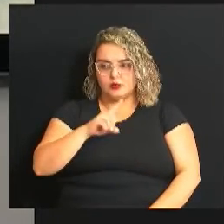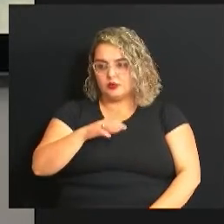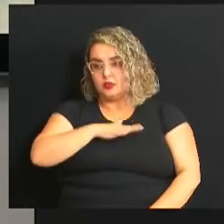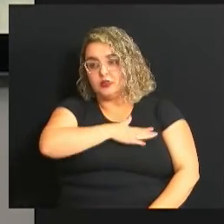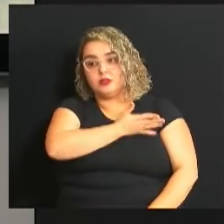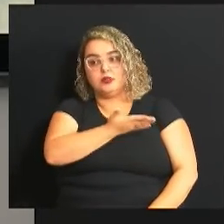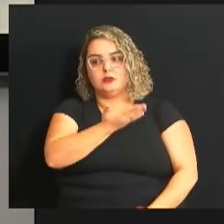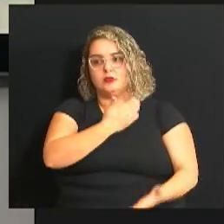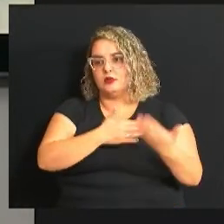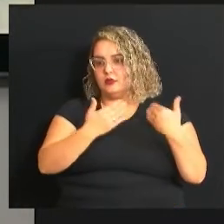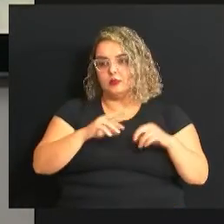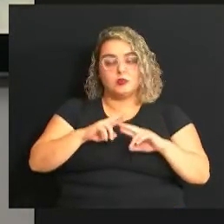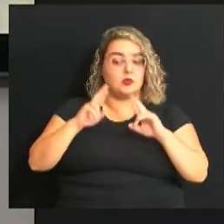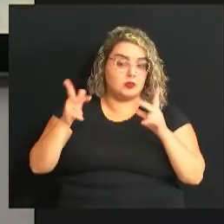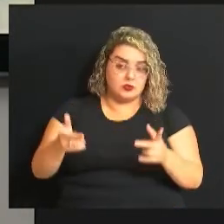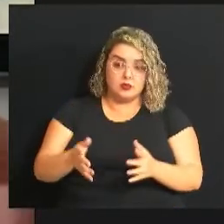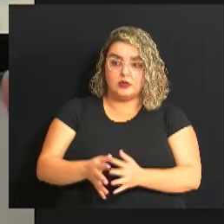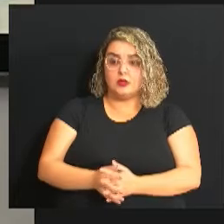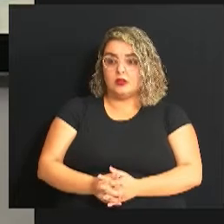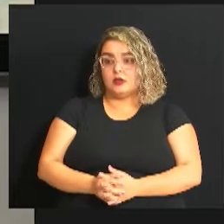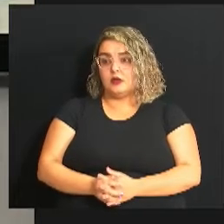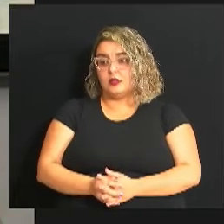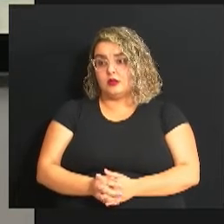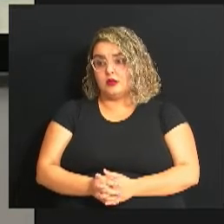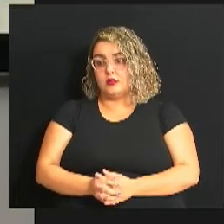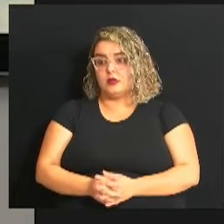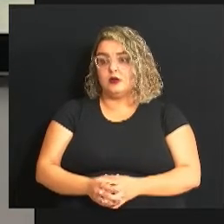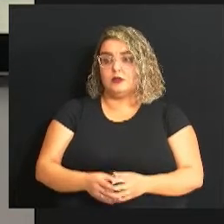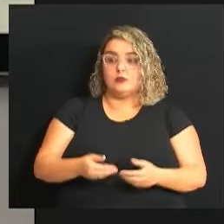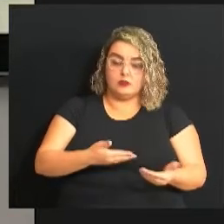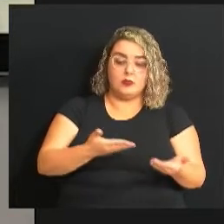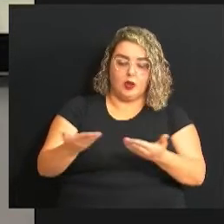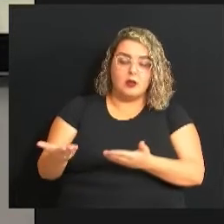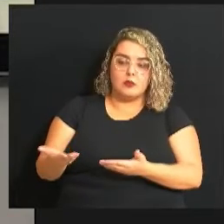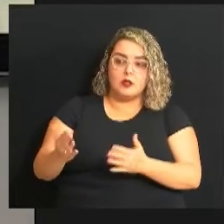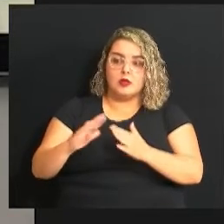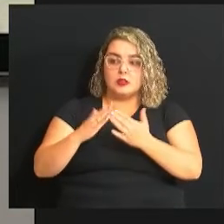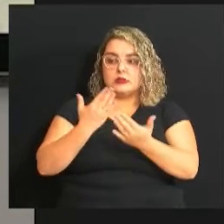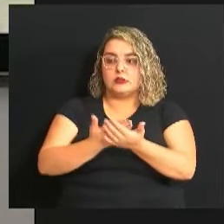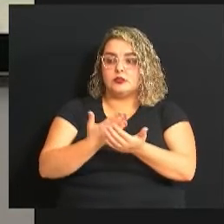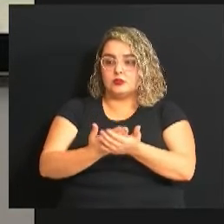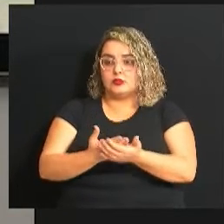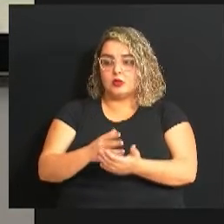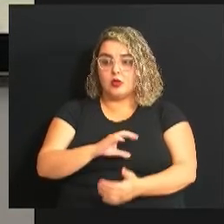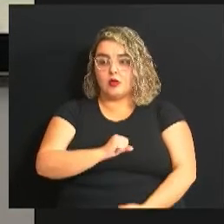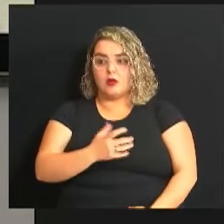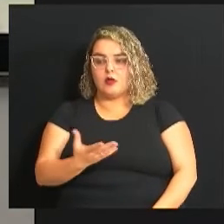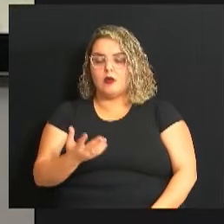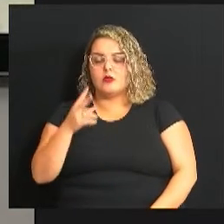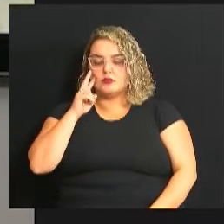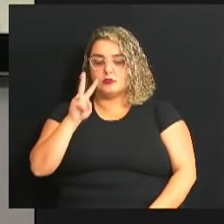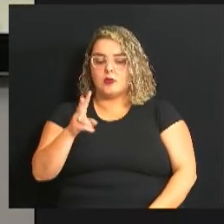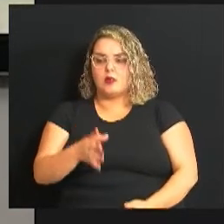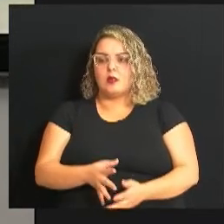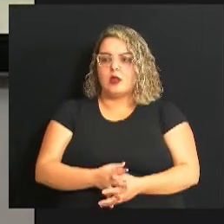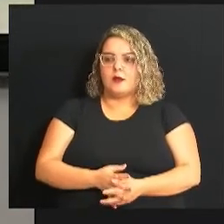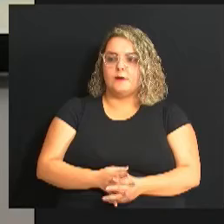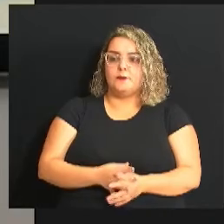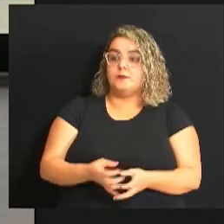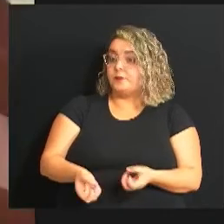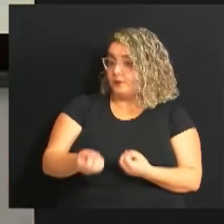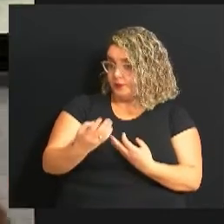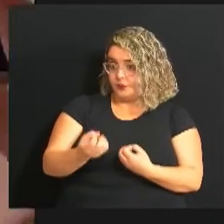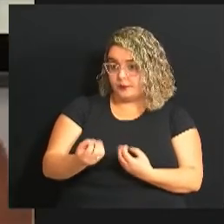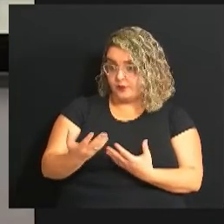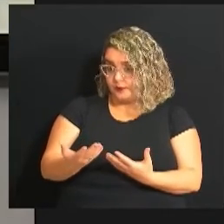antes, pelo contrário, porque outro dia eu fiz uma apresentação em uma escola que eu gosto muito, e em relação aos dados, né, por mais que